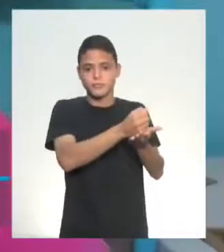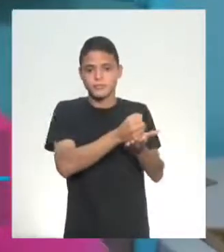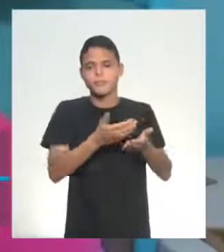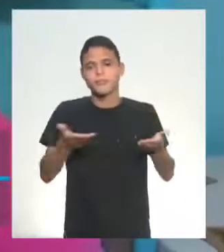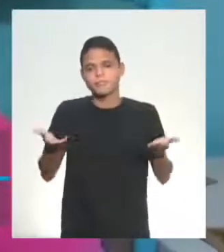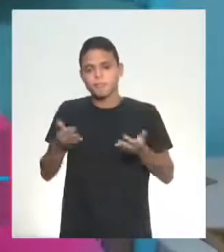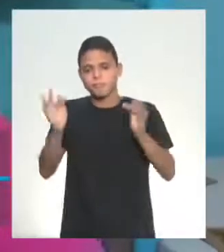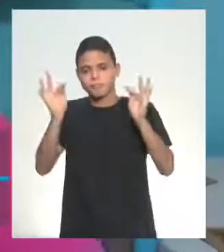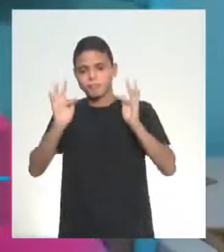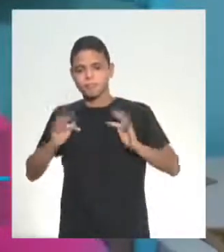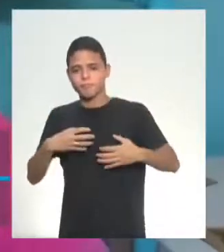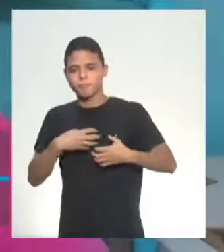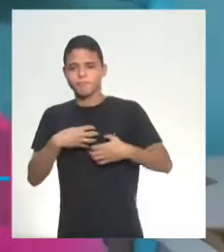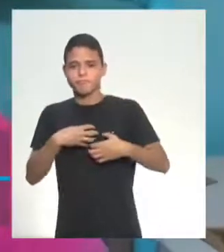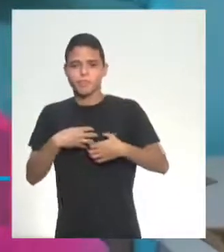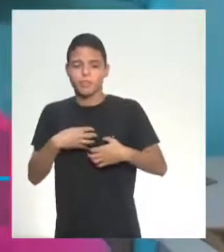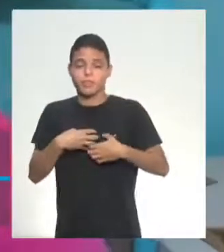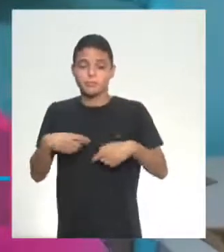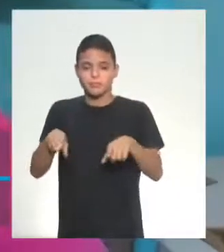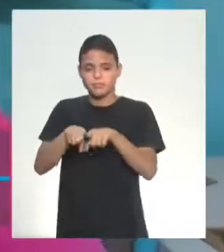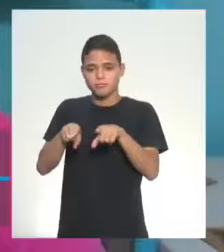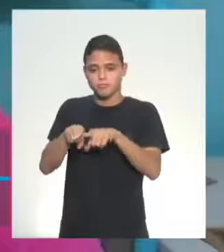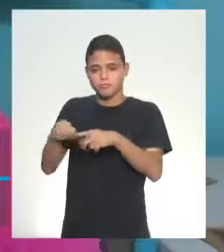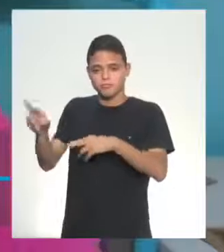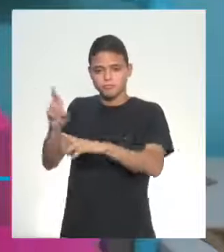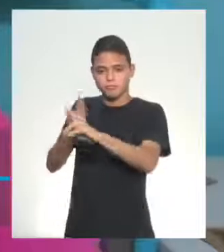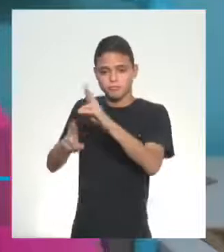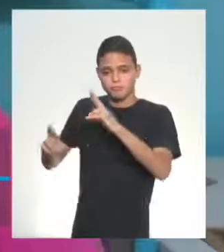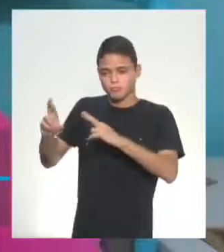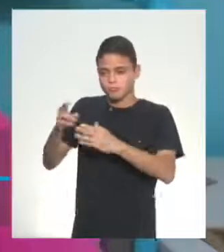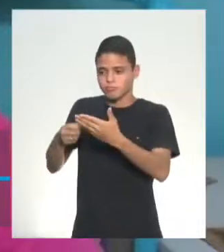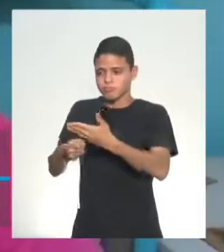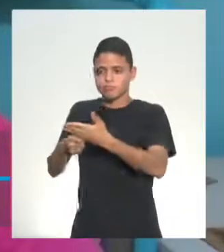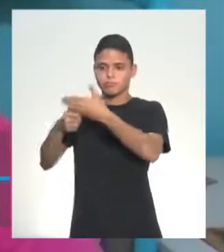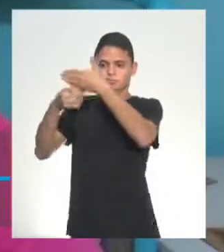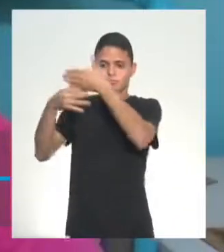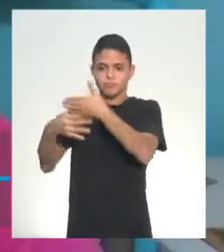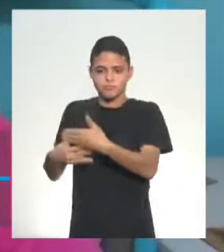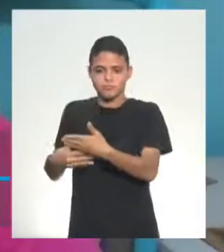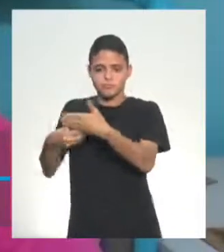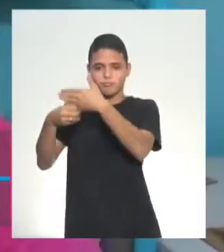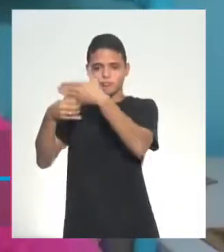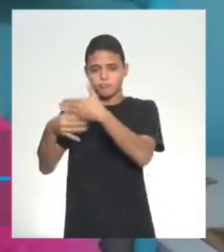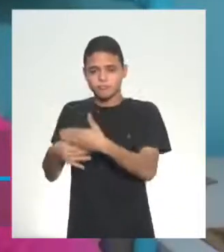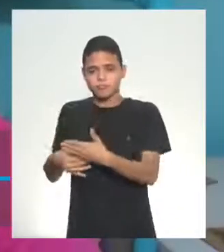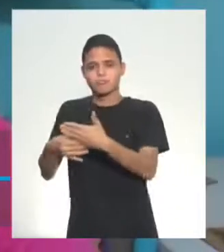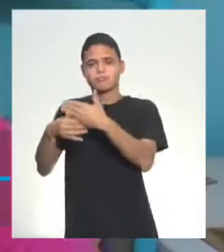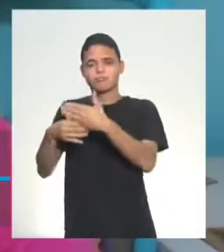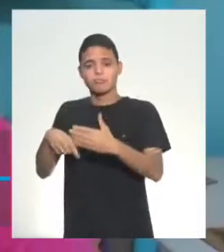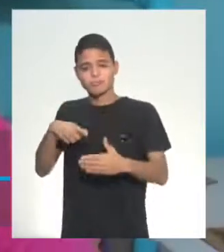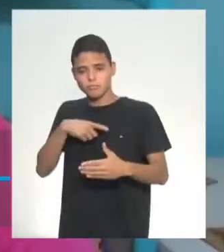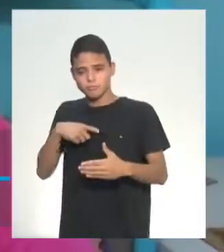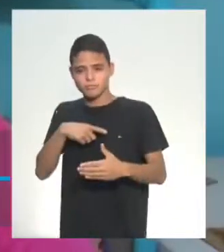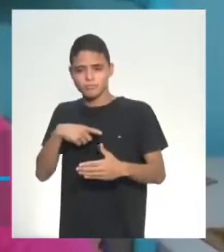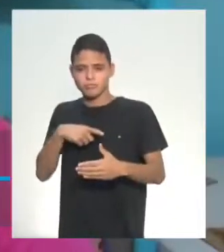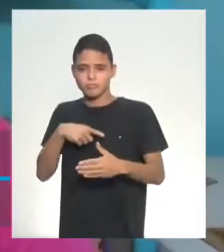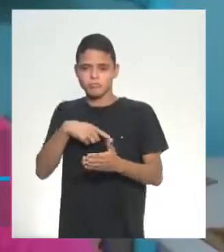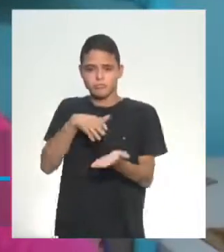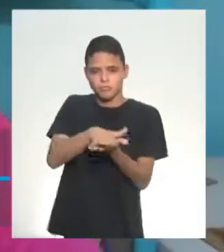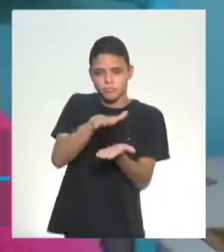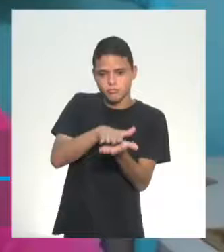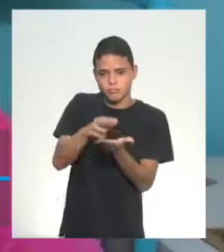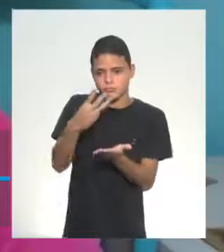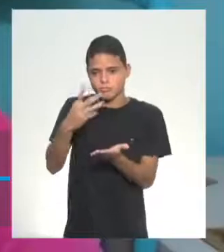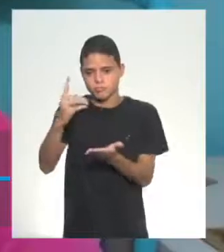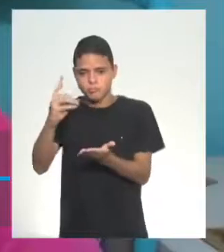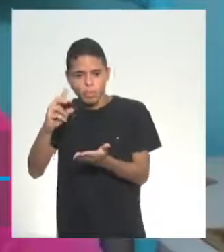novamente. E nós tivemos participação de vários alunos aqui. Muitos alunos participaram. A Aline disse que já viu algumas próteses que foram feitas em 3D.